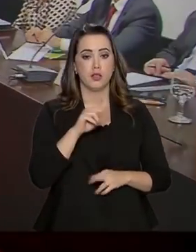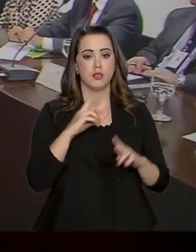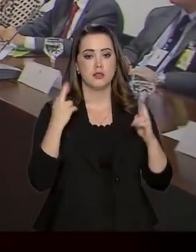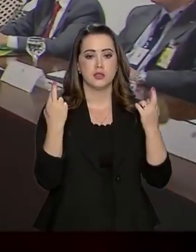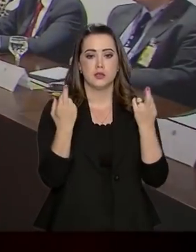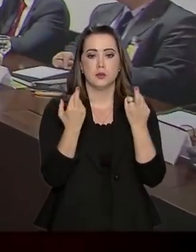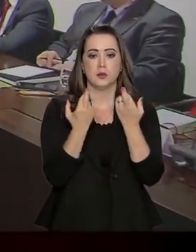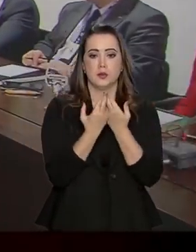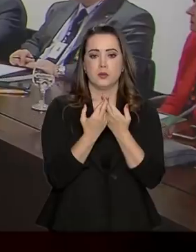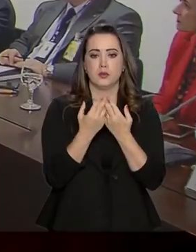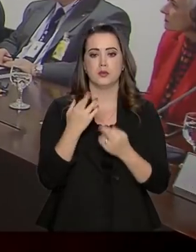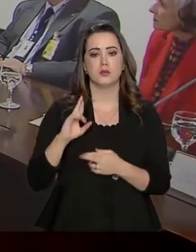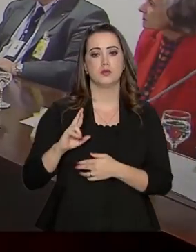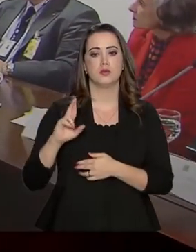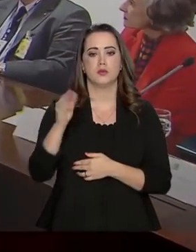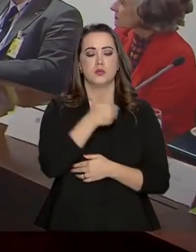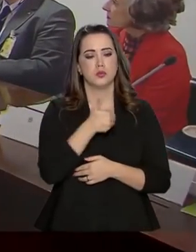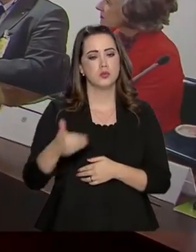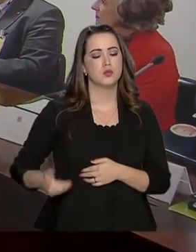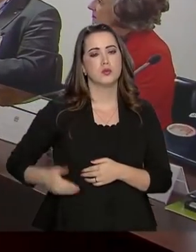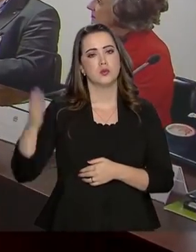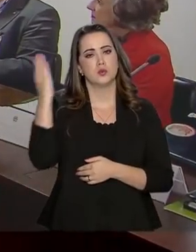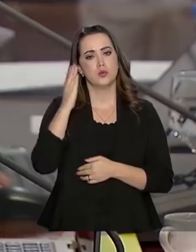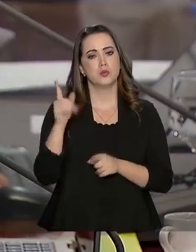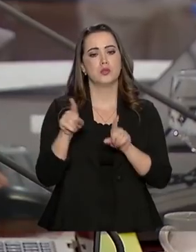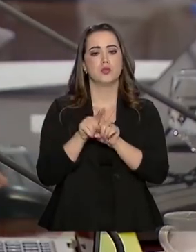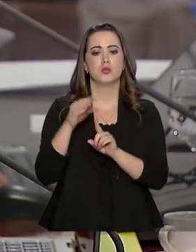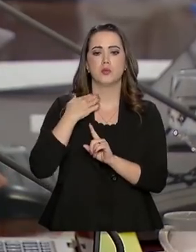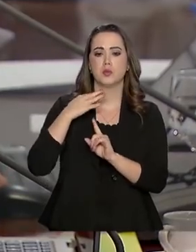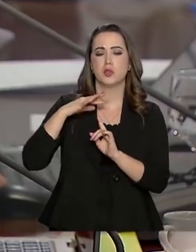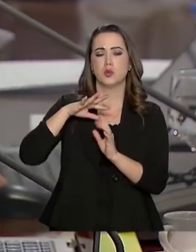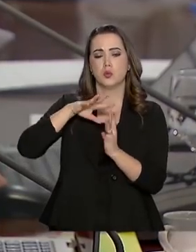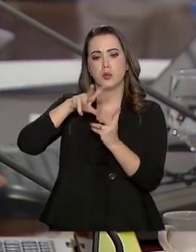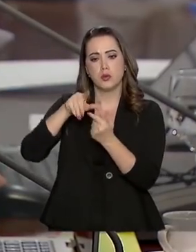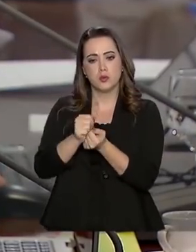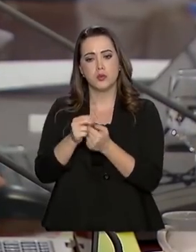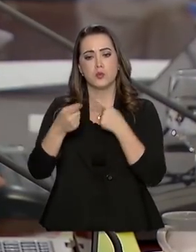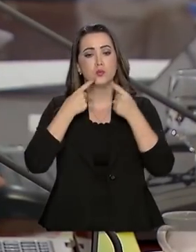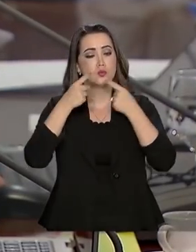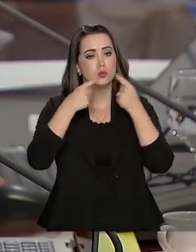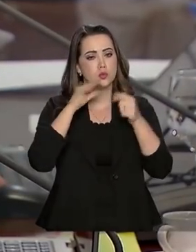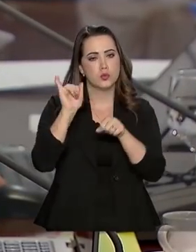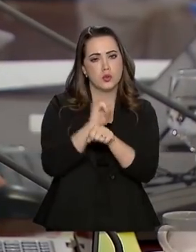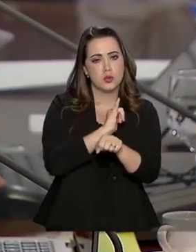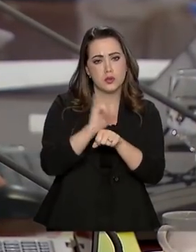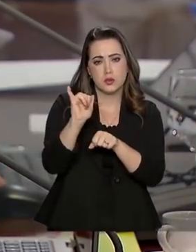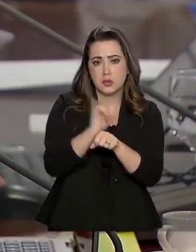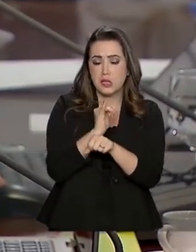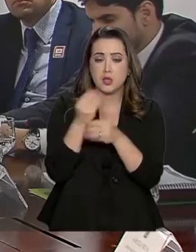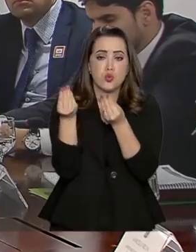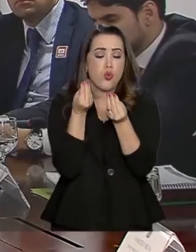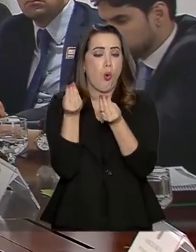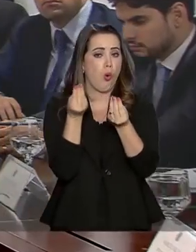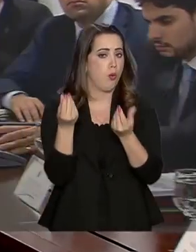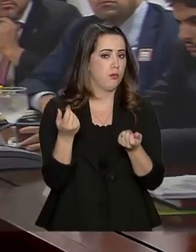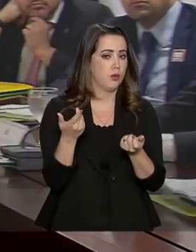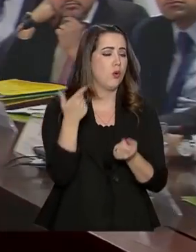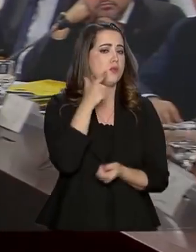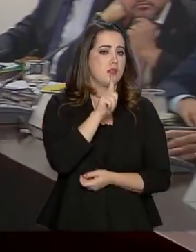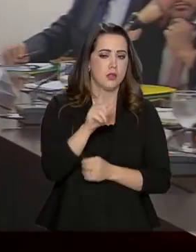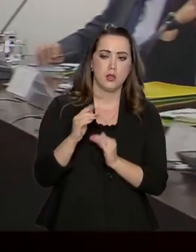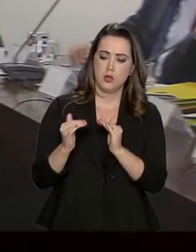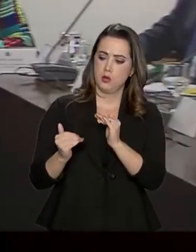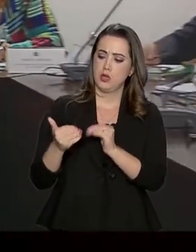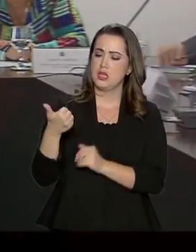representantes do governo brasileiro e do Banco Mundial, foram discutidas as estratégias a serem aplicadas para que o Brasil